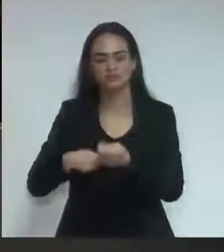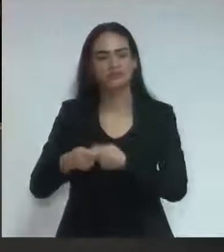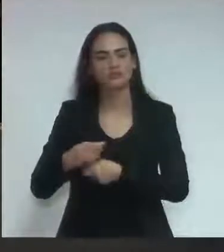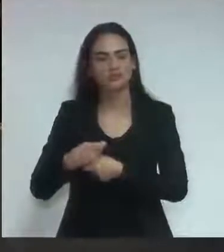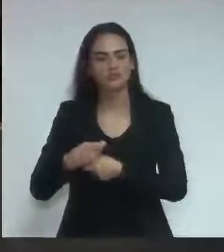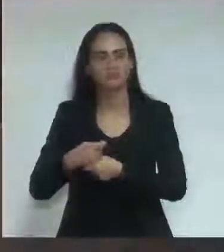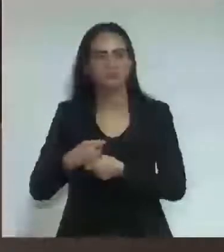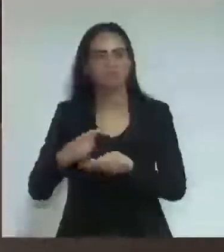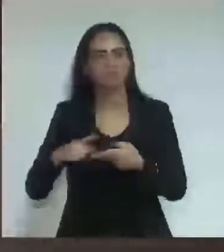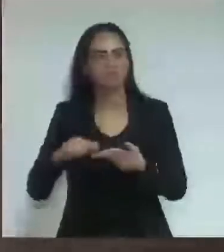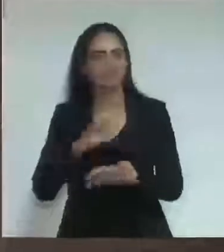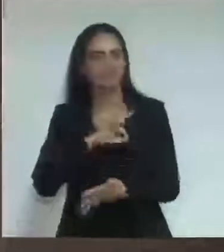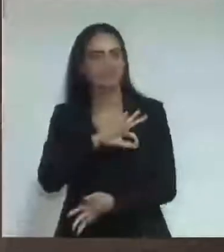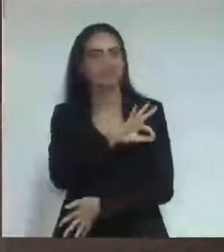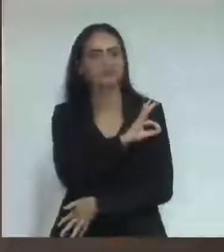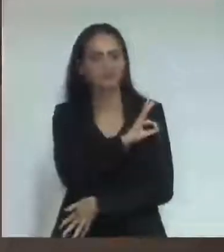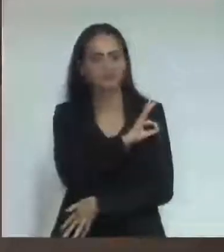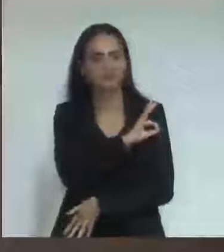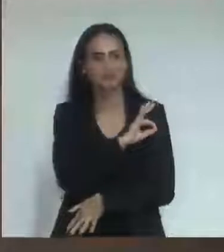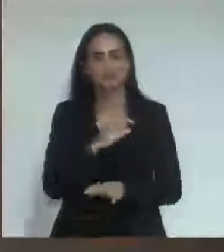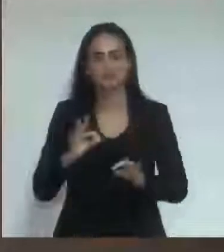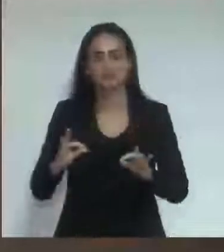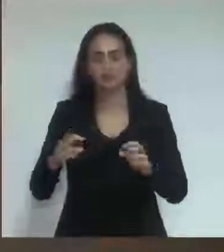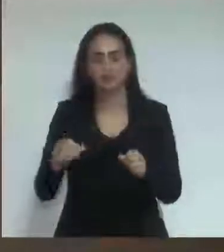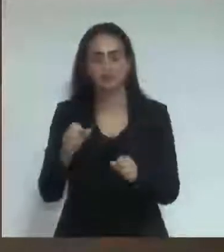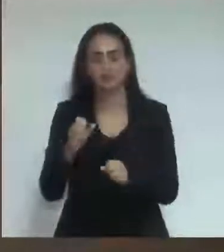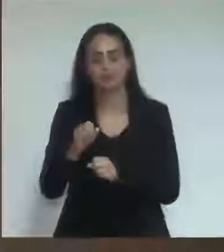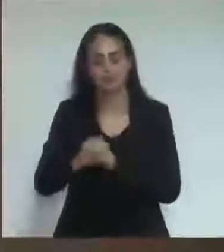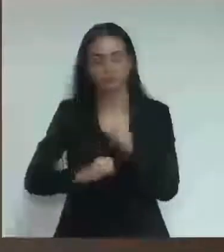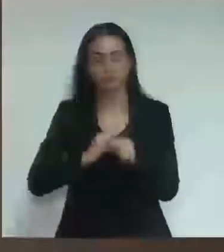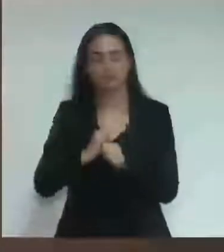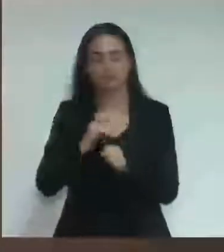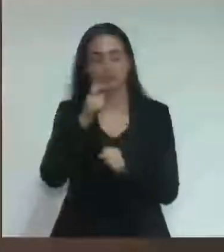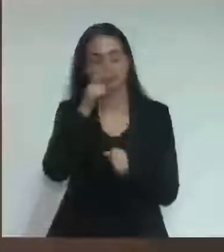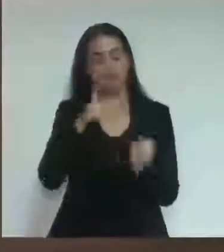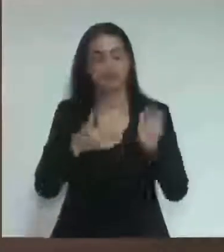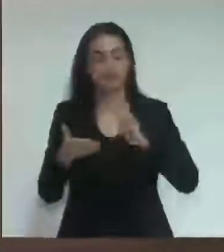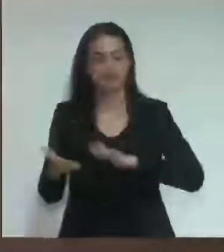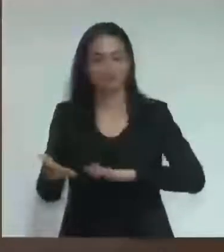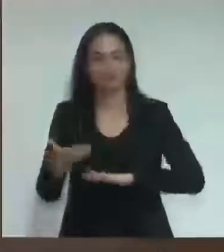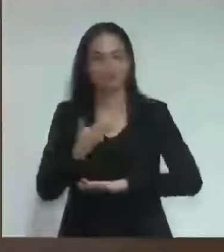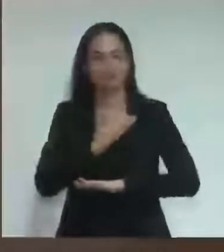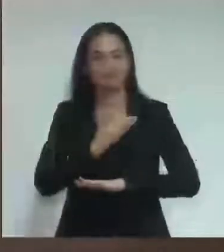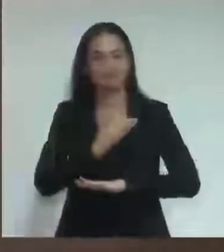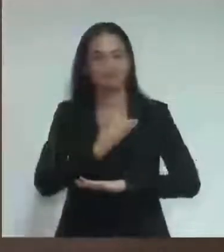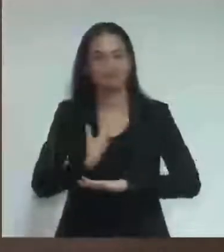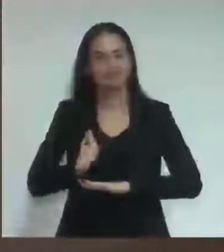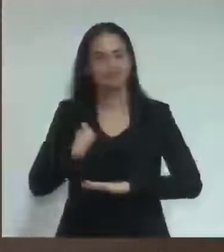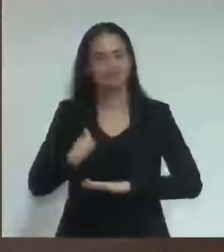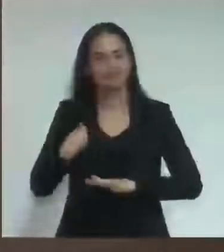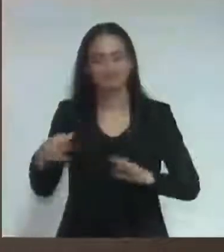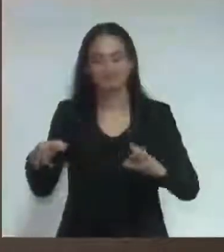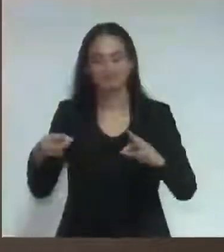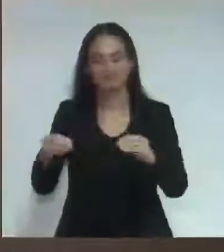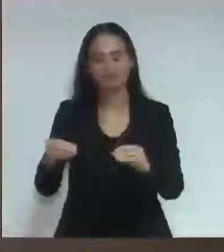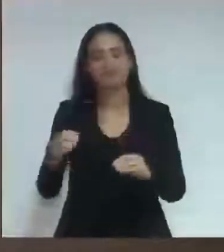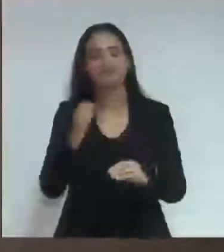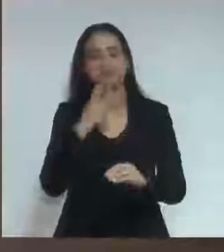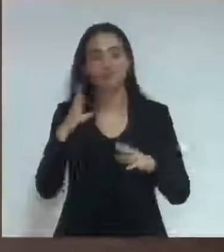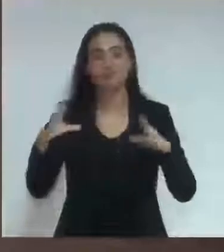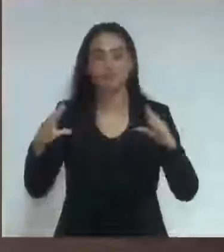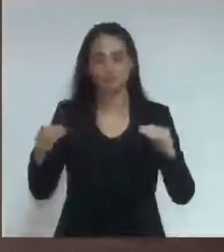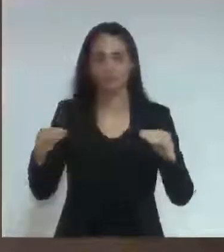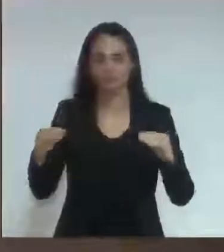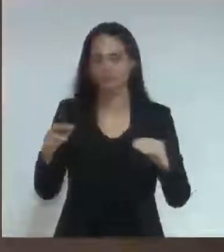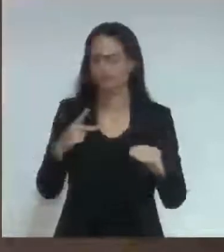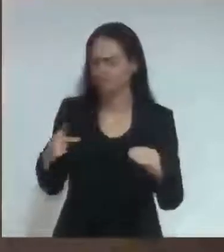guarda municipal, todos que nos acompanham pela internet, demais amigos, a todos, muito boa noite. Senhor